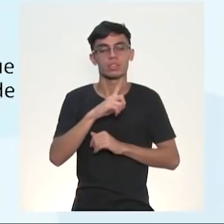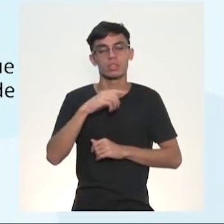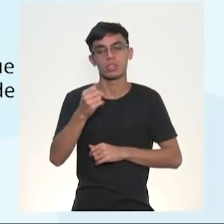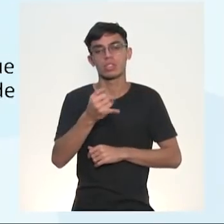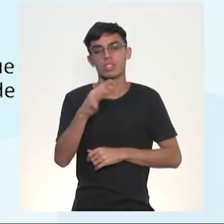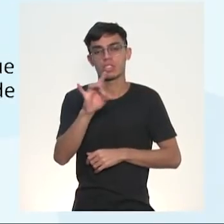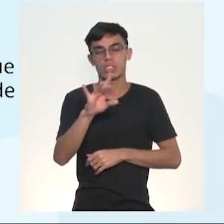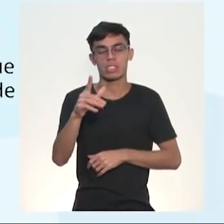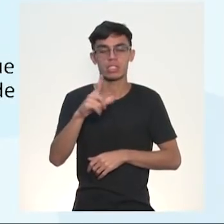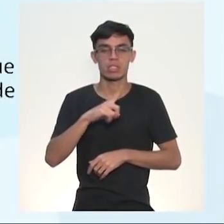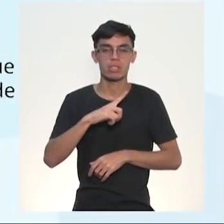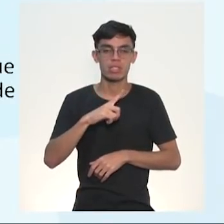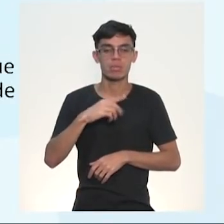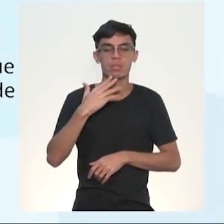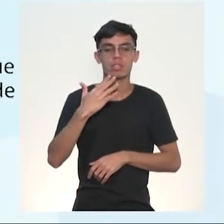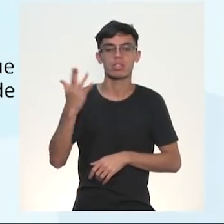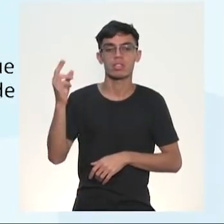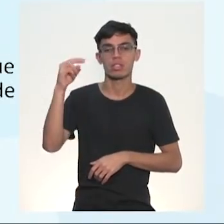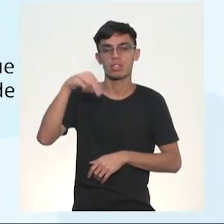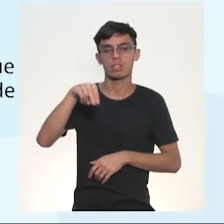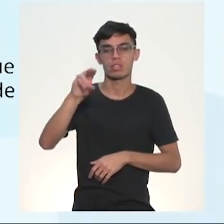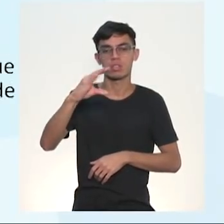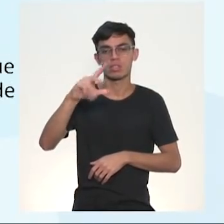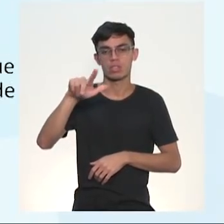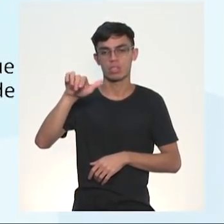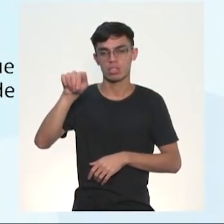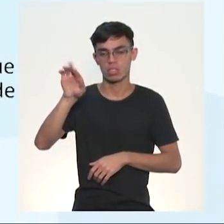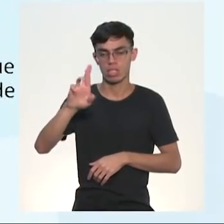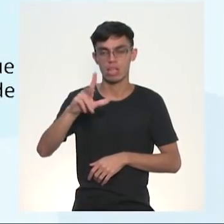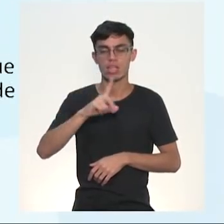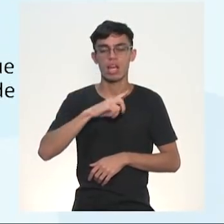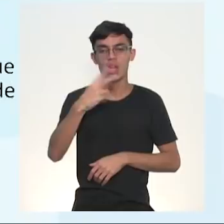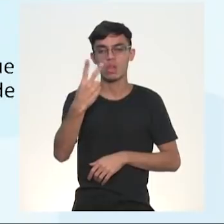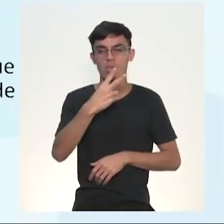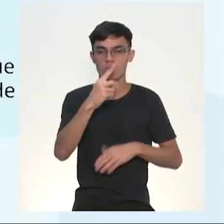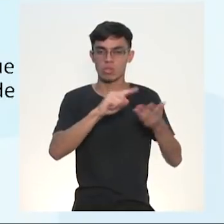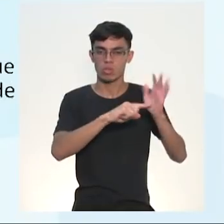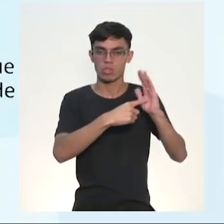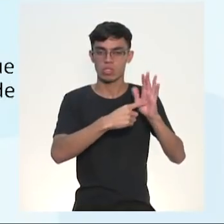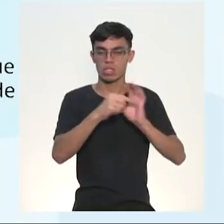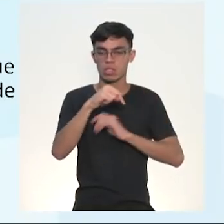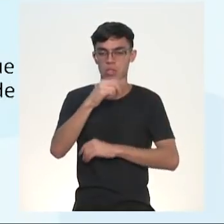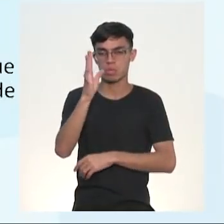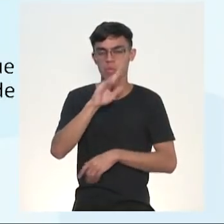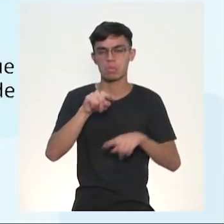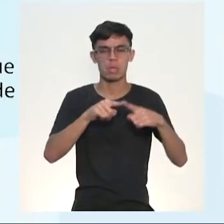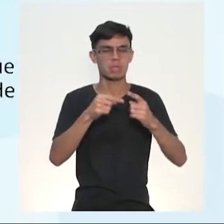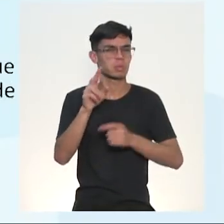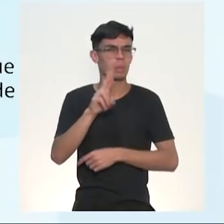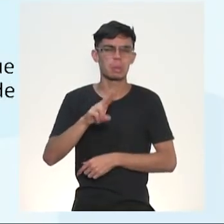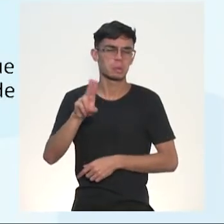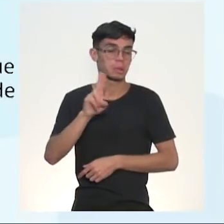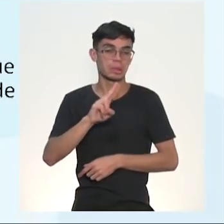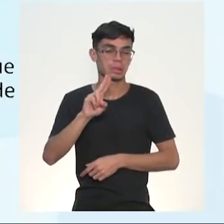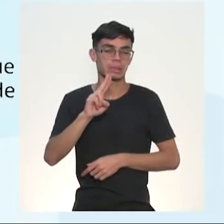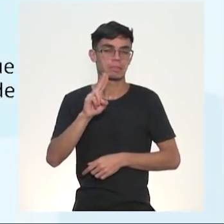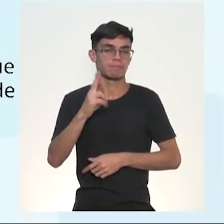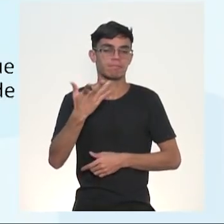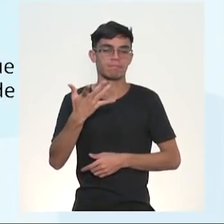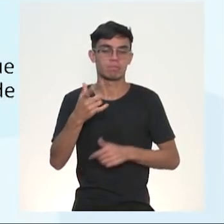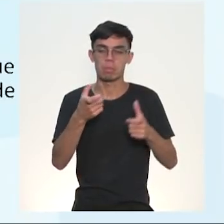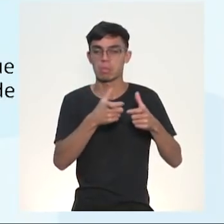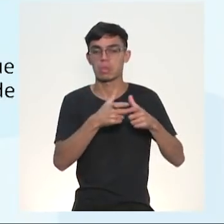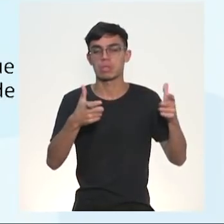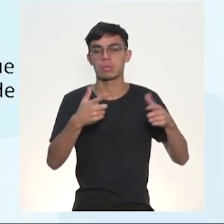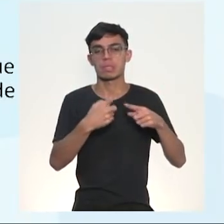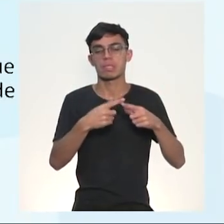gente tem a nuclear. A nuclear, ela tem 2 usinas aqui no Brasil, só que a gente não usa muito. Porque a nuclear, a gente